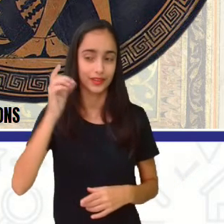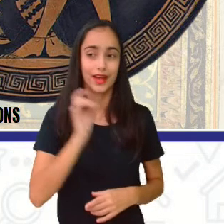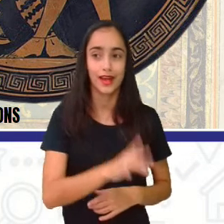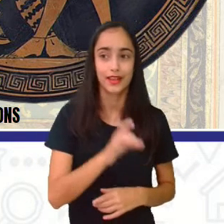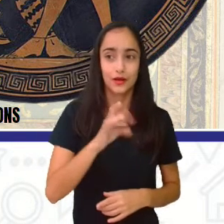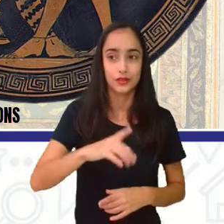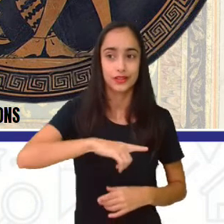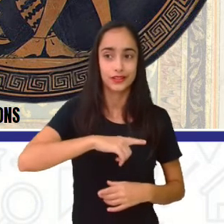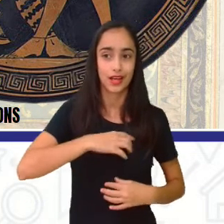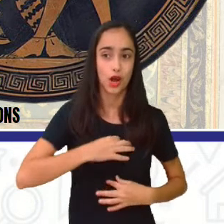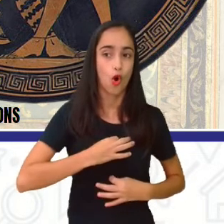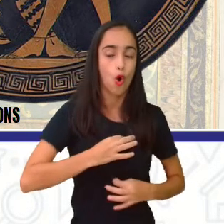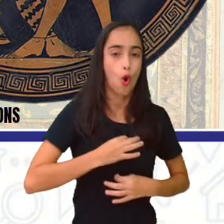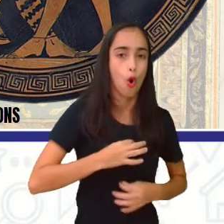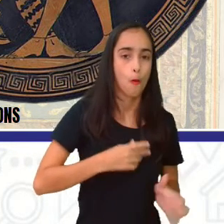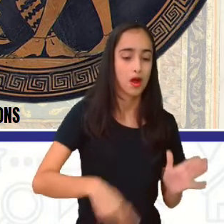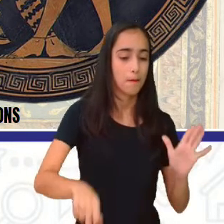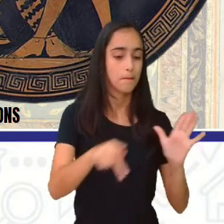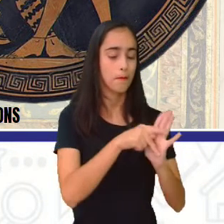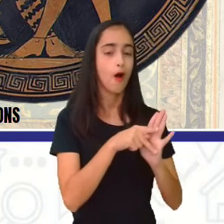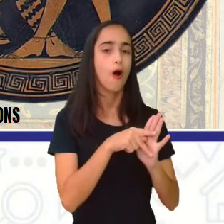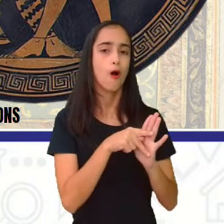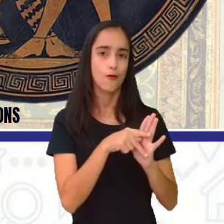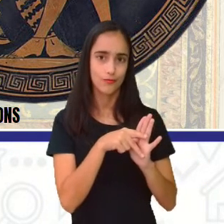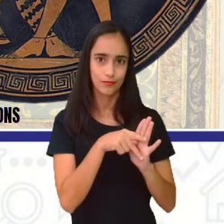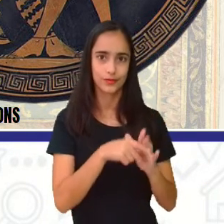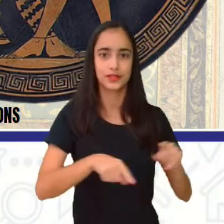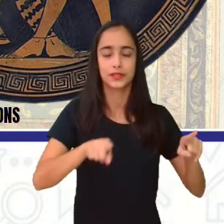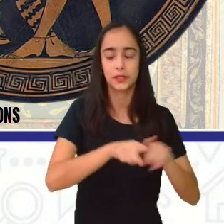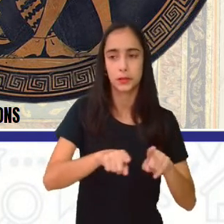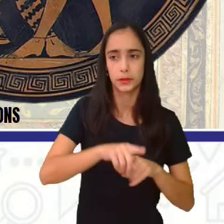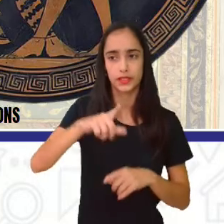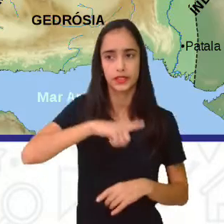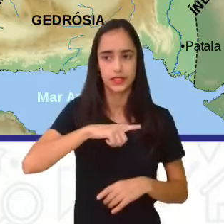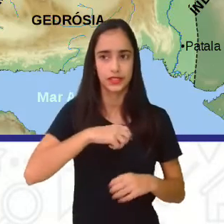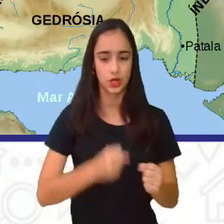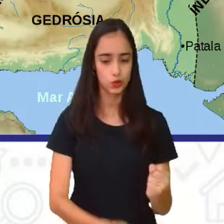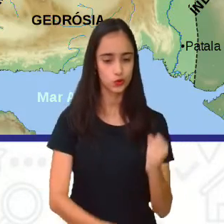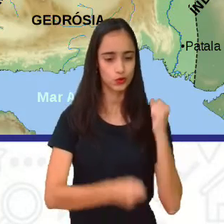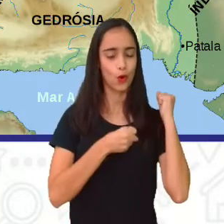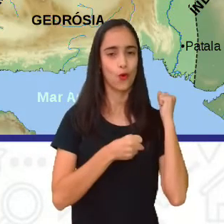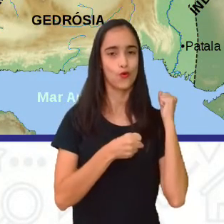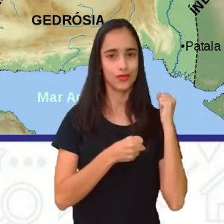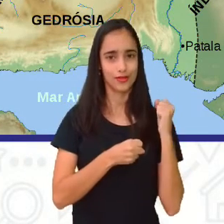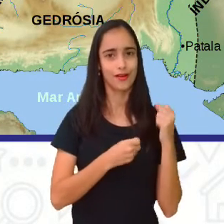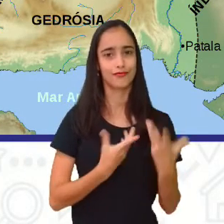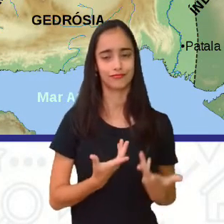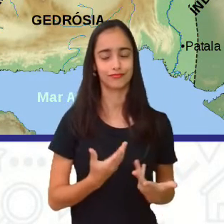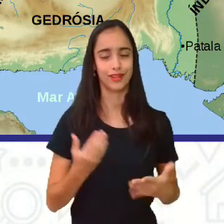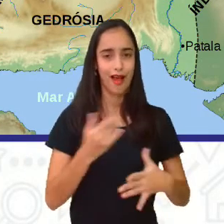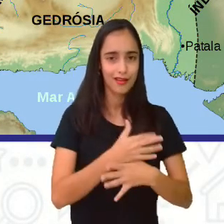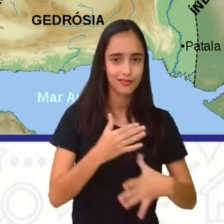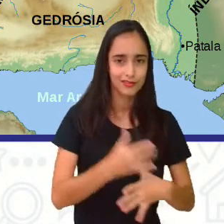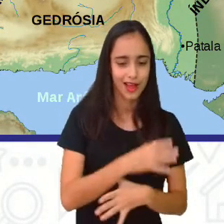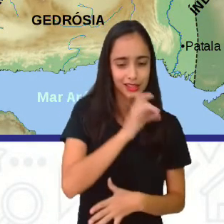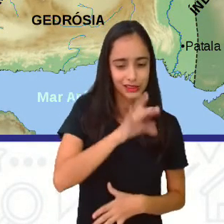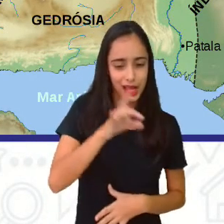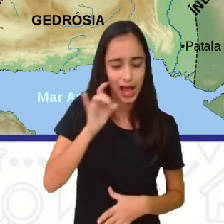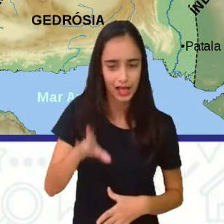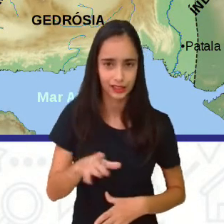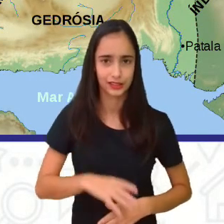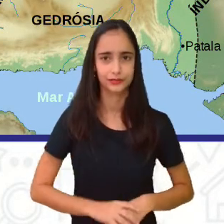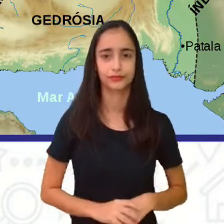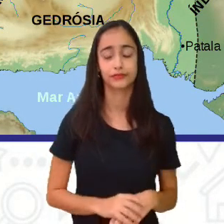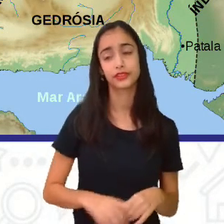um hoplita espartano, né, que era um soldado, né, de elite da cidade-estado de Esparta. Então veja, aqui a gente tem